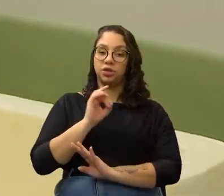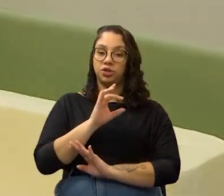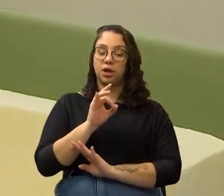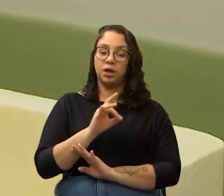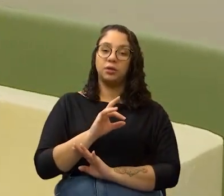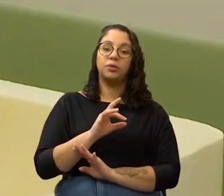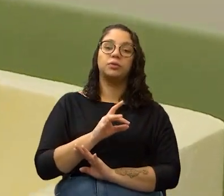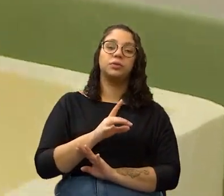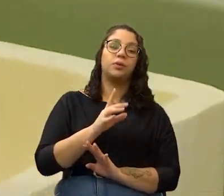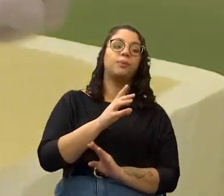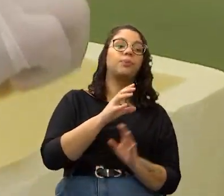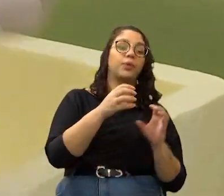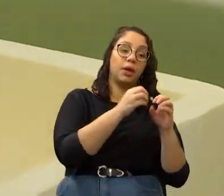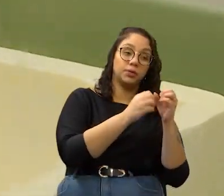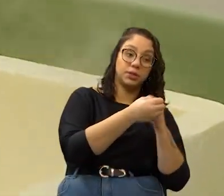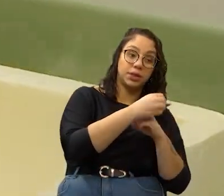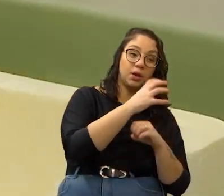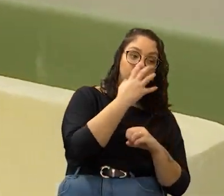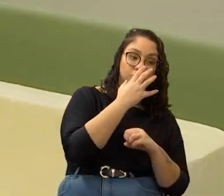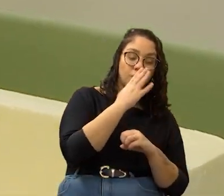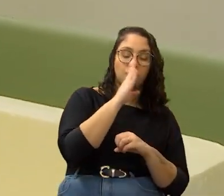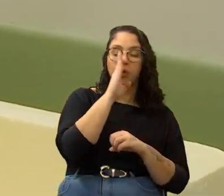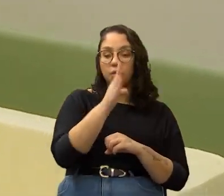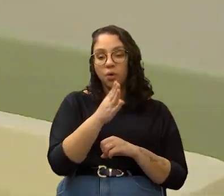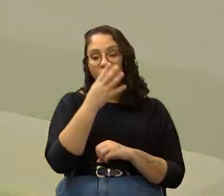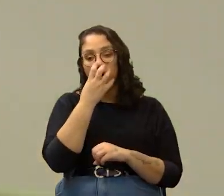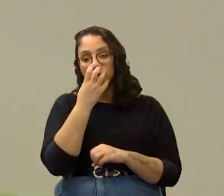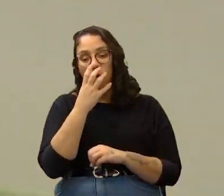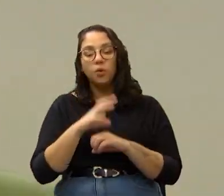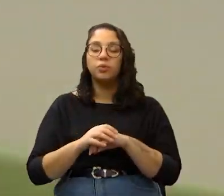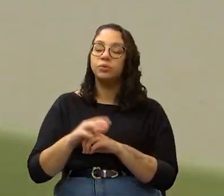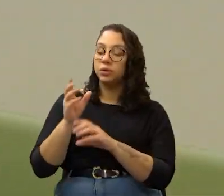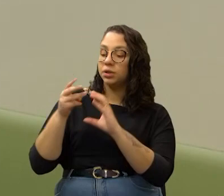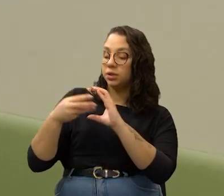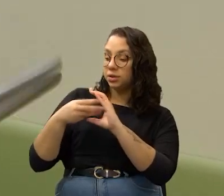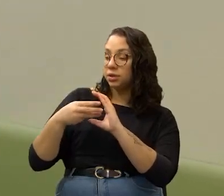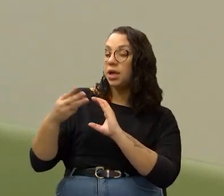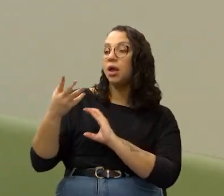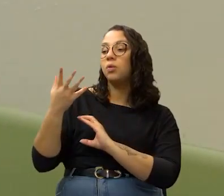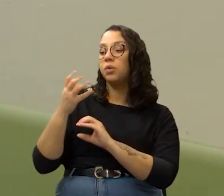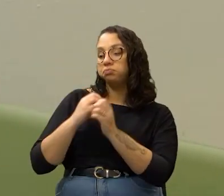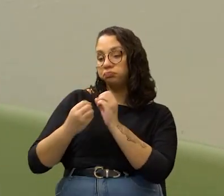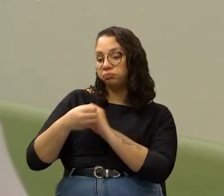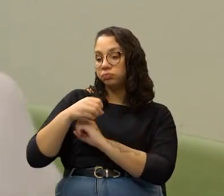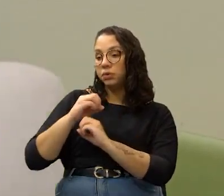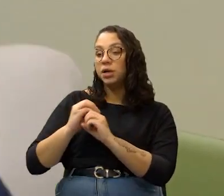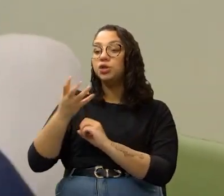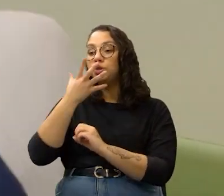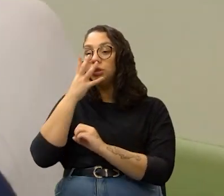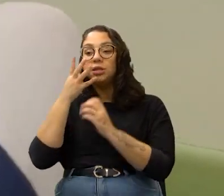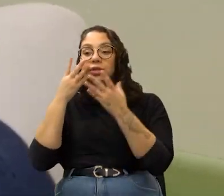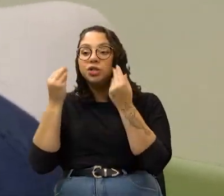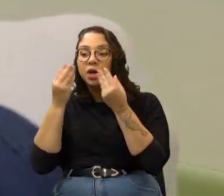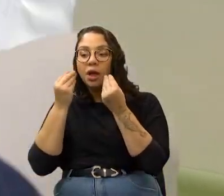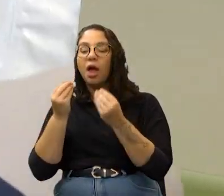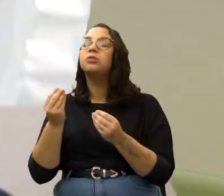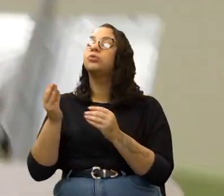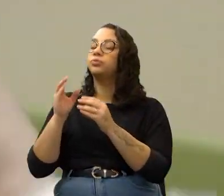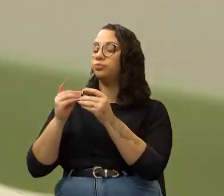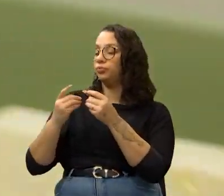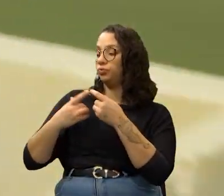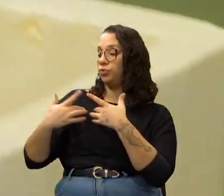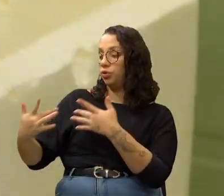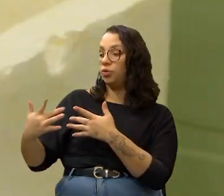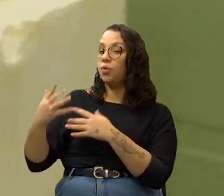seu animal. A célula do cachorro para o cachorro e do gato para o gato, seria isso? É isso mesmo. Então, a Orofino